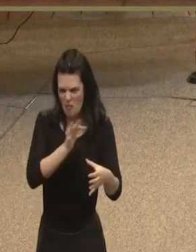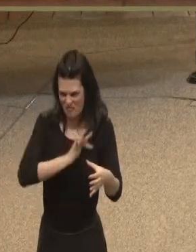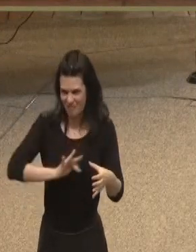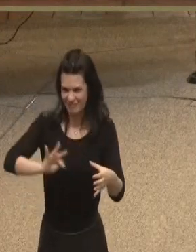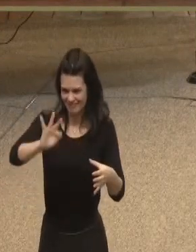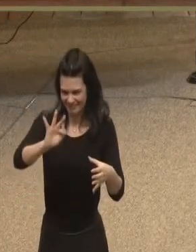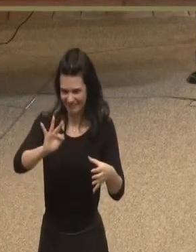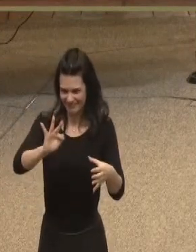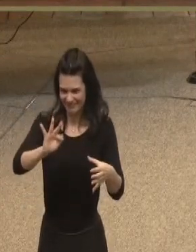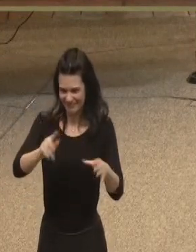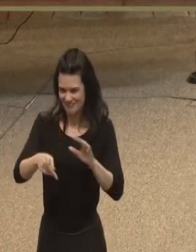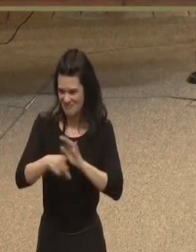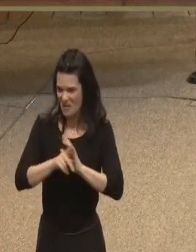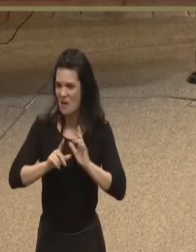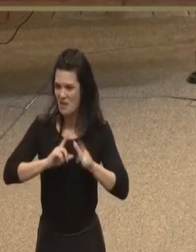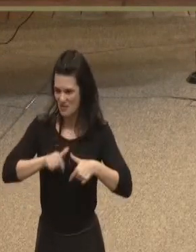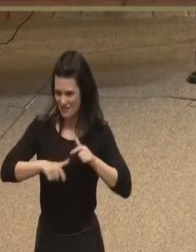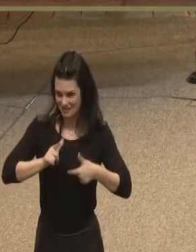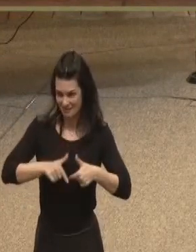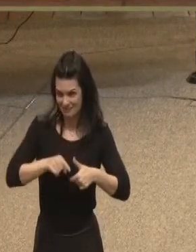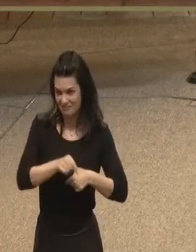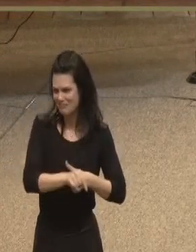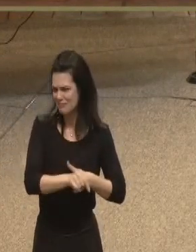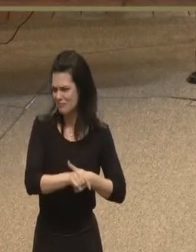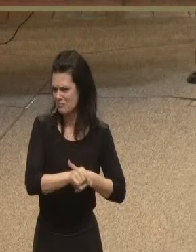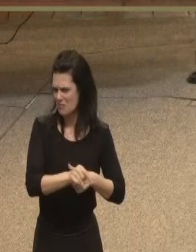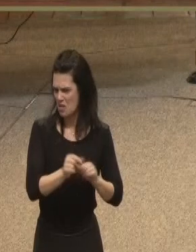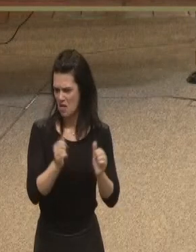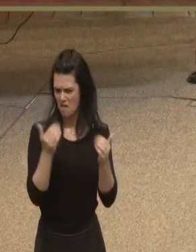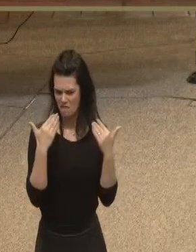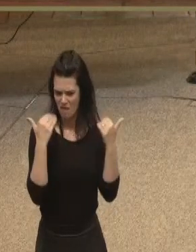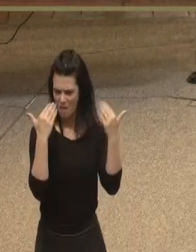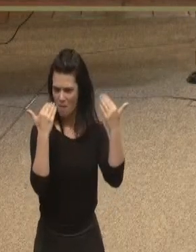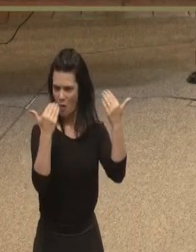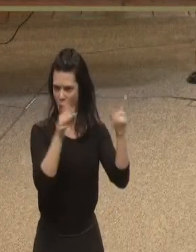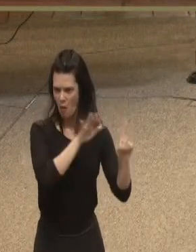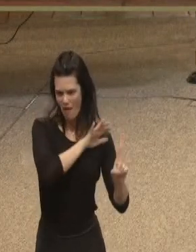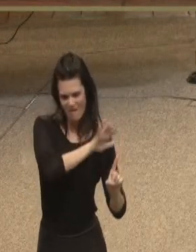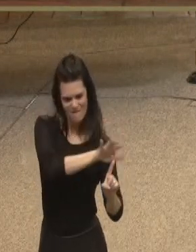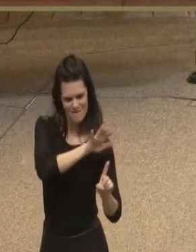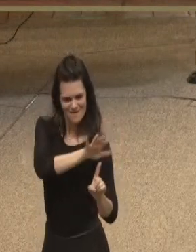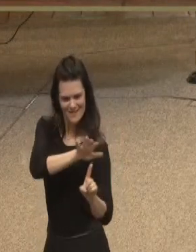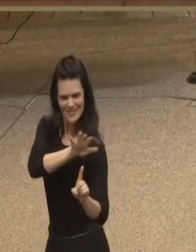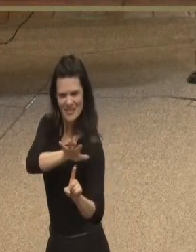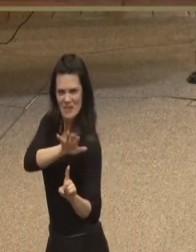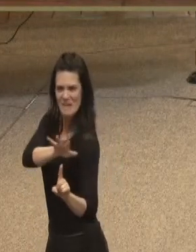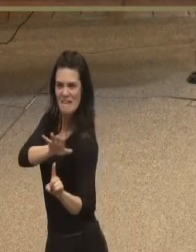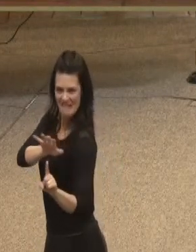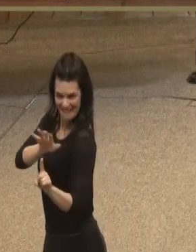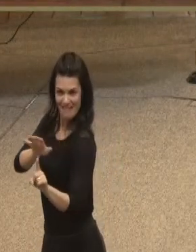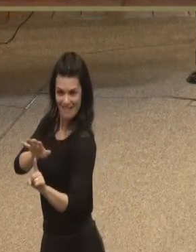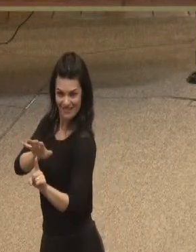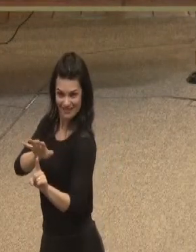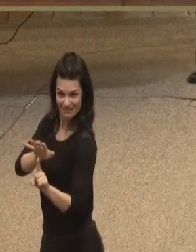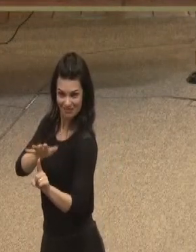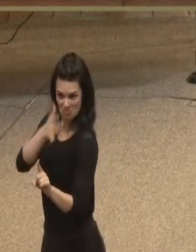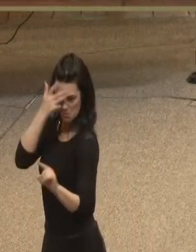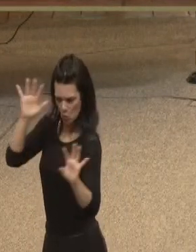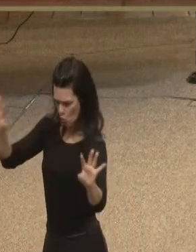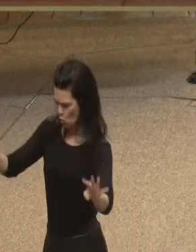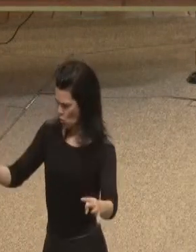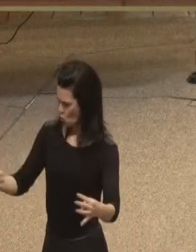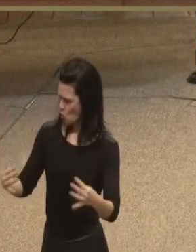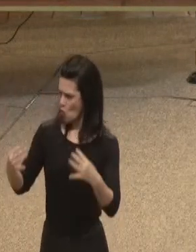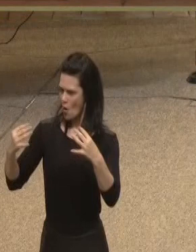grupo judaico era muito popular entre o povo, tinha muita influência entre o povo. Eles buscavam reconhecimento e